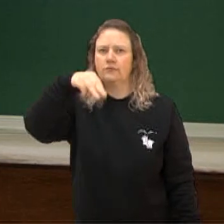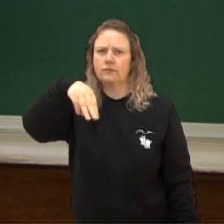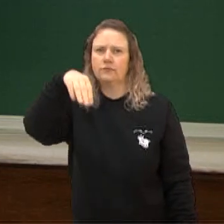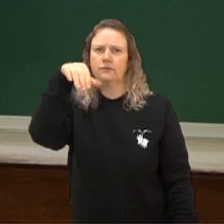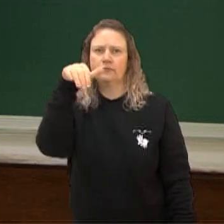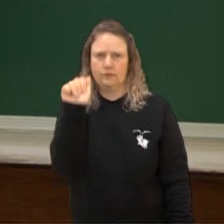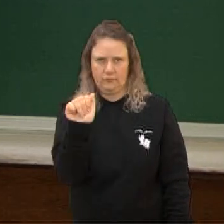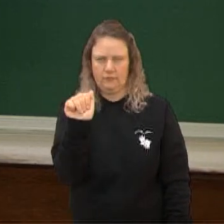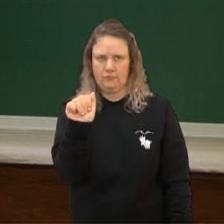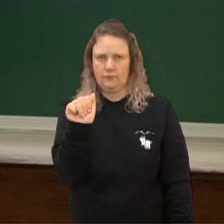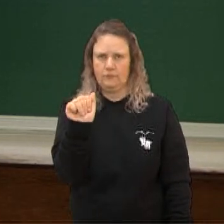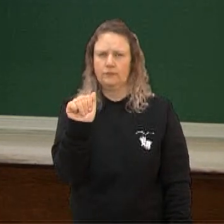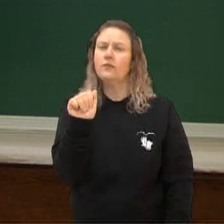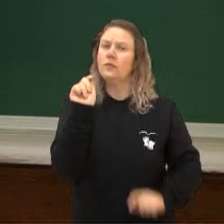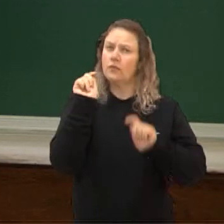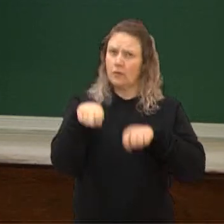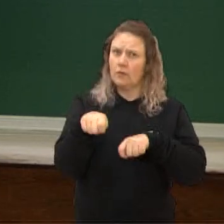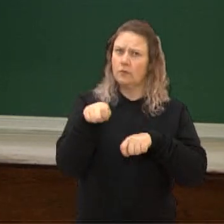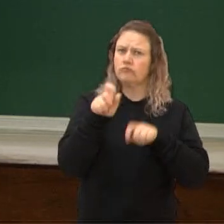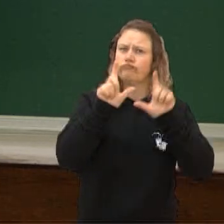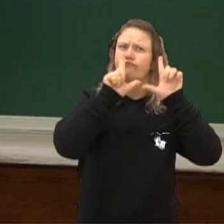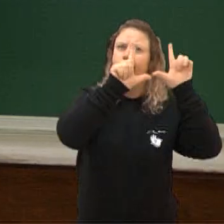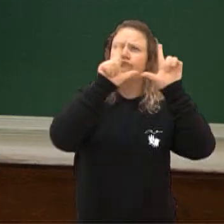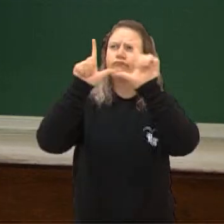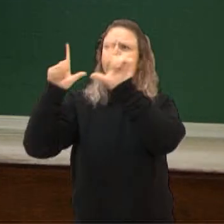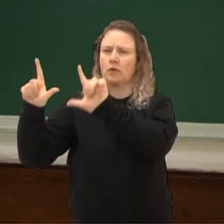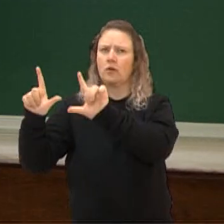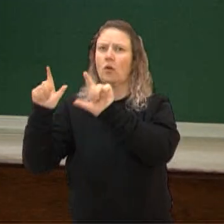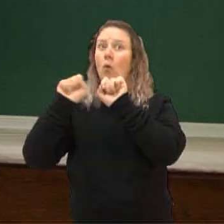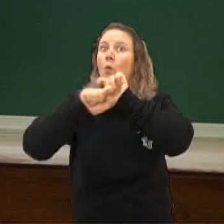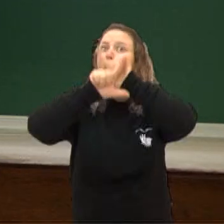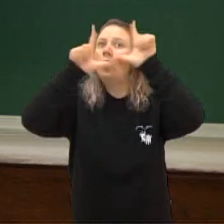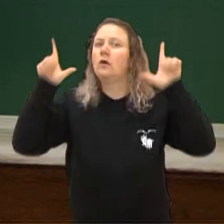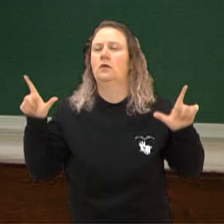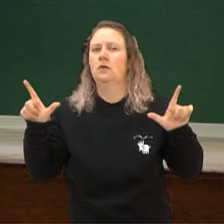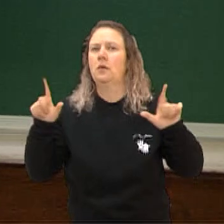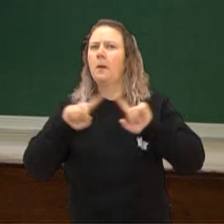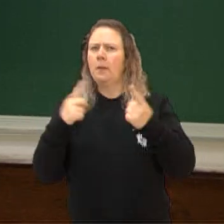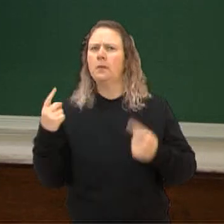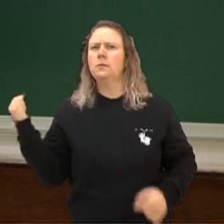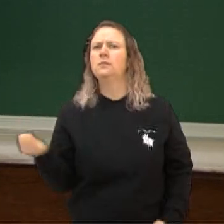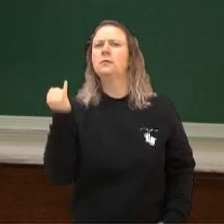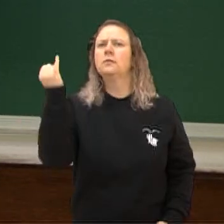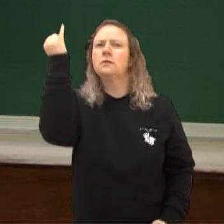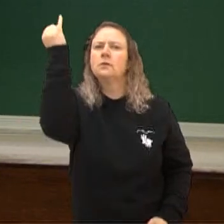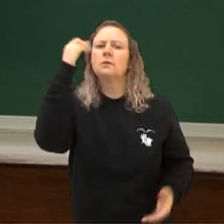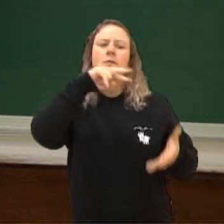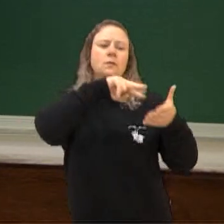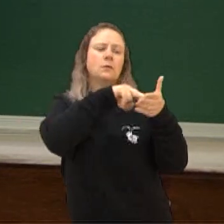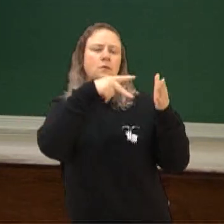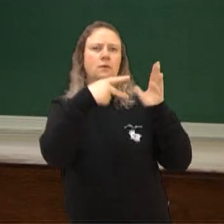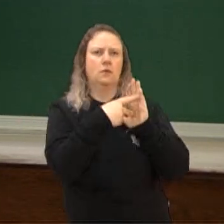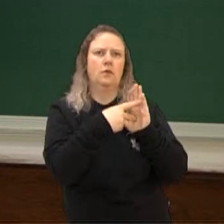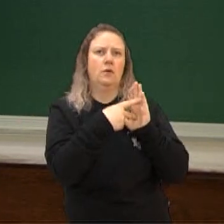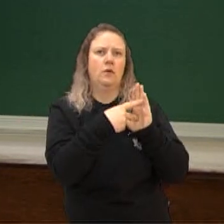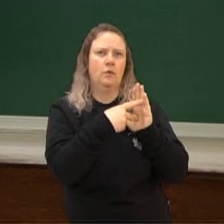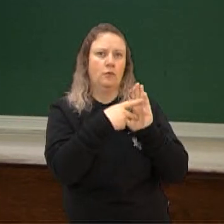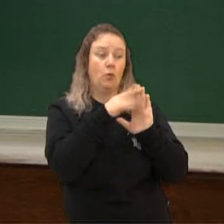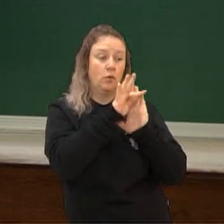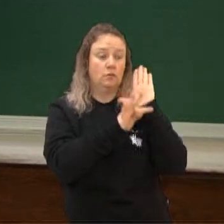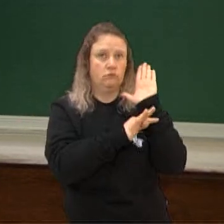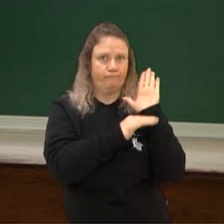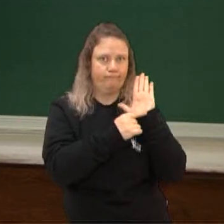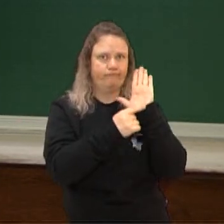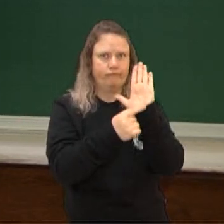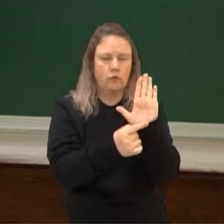Gente, vai dar para ver em figuras claramente o que é um prisma, mas vamos para a definição. É importante que você tenha, porque às vezes ali durante a resolução